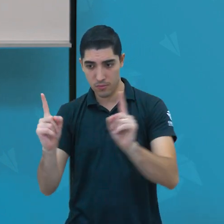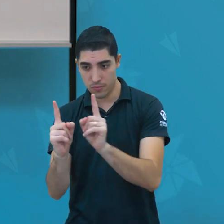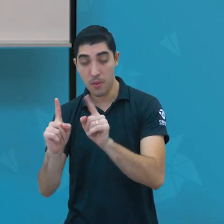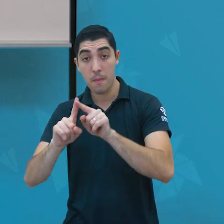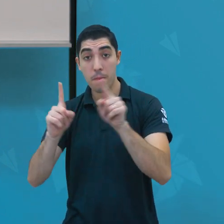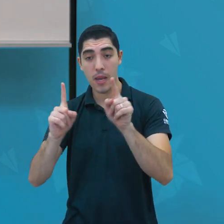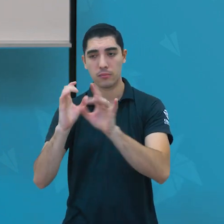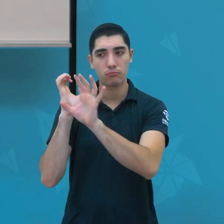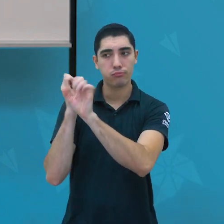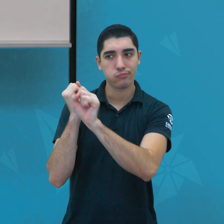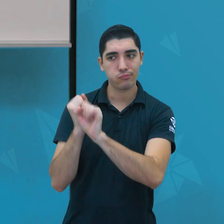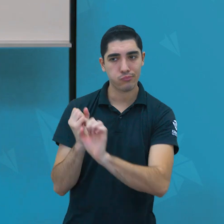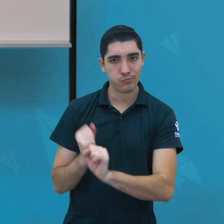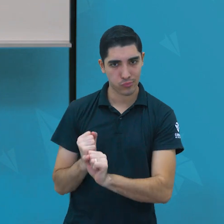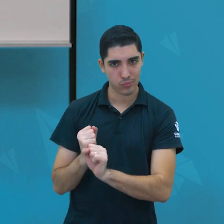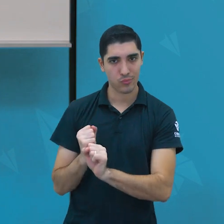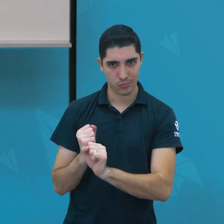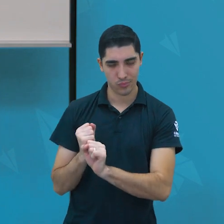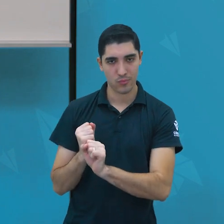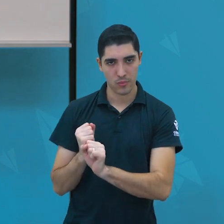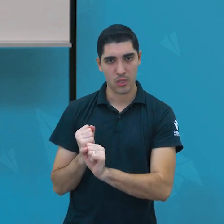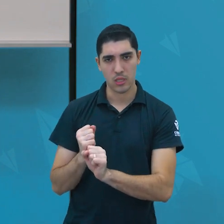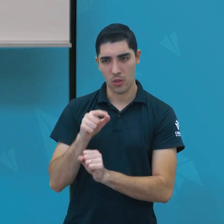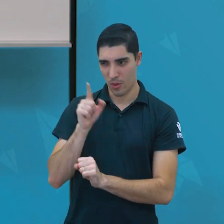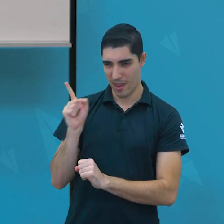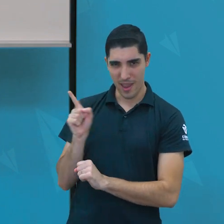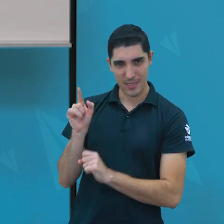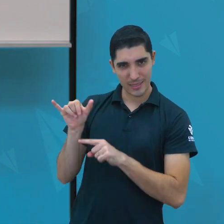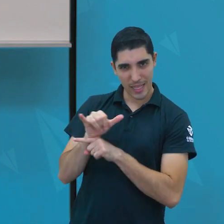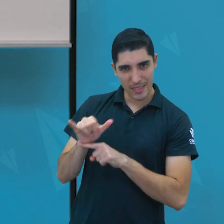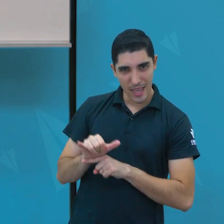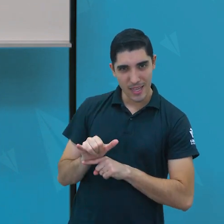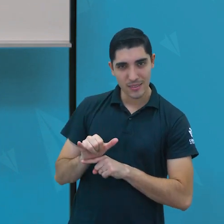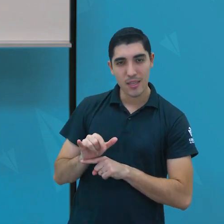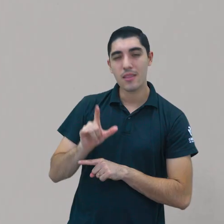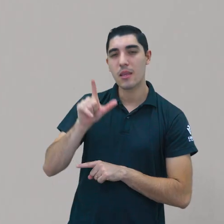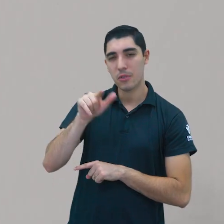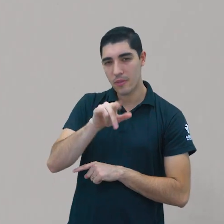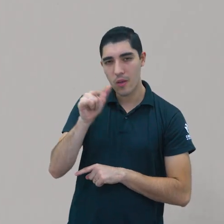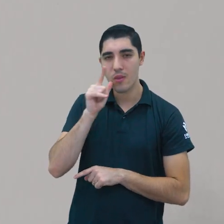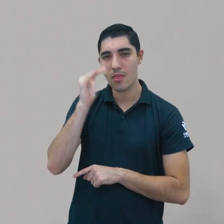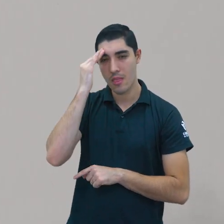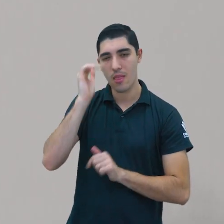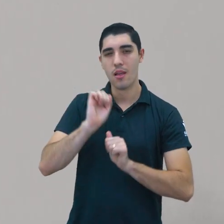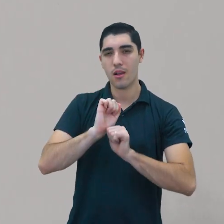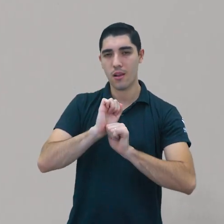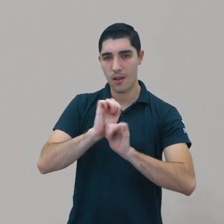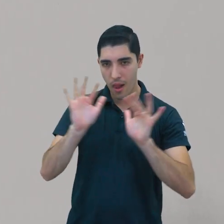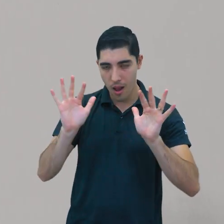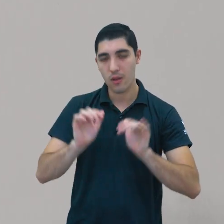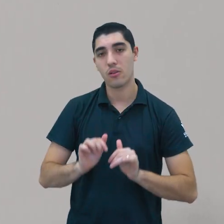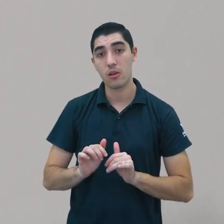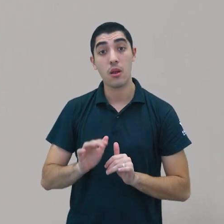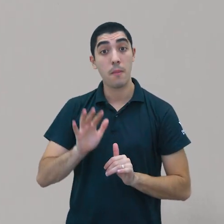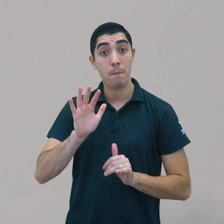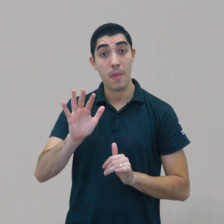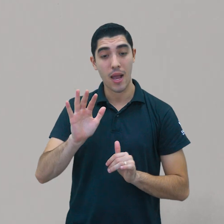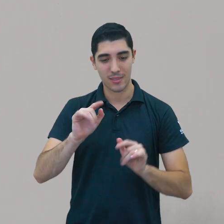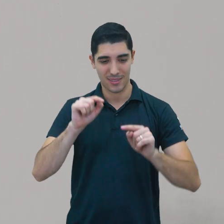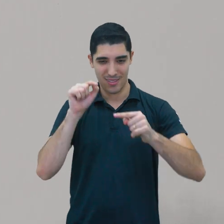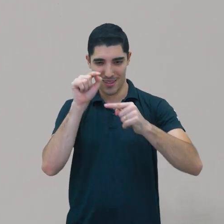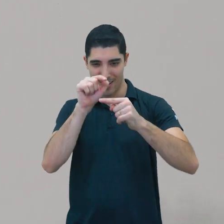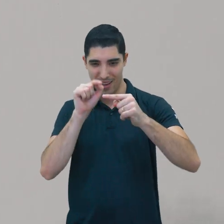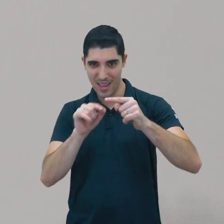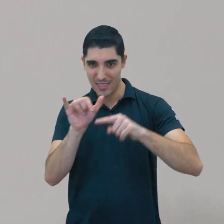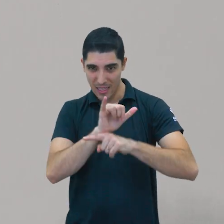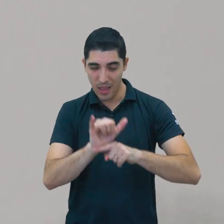de operações. Tá? Então essas técnicas ninja aqui, elas vão ficar bem mais tranquilas para você. Mas saiba que por trás de